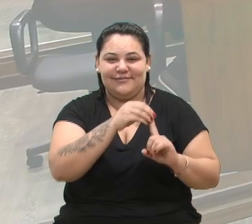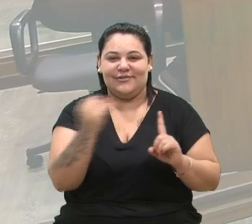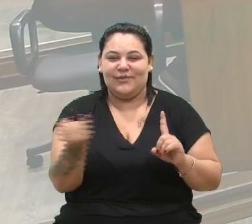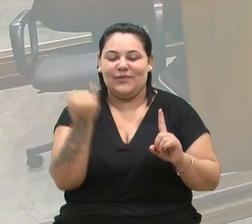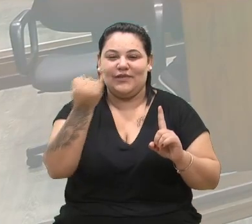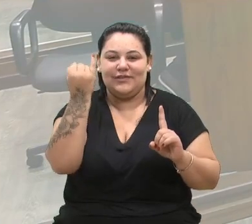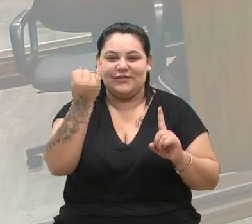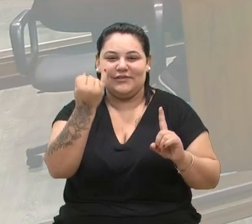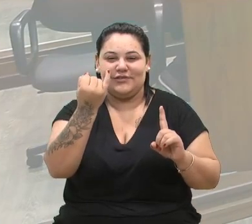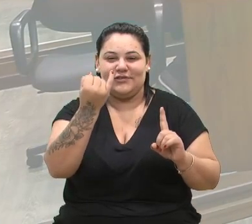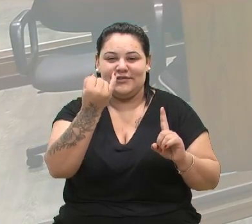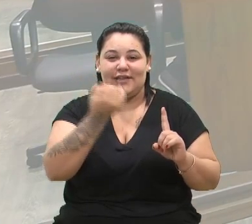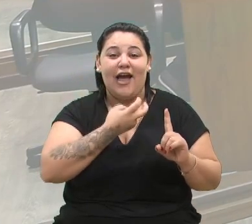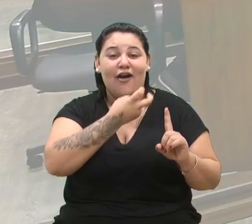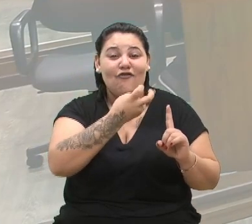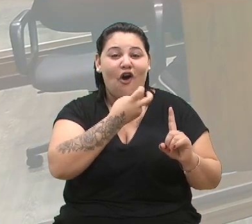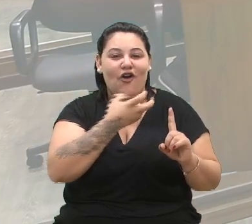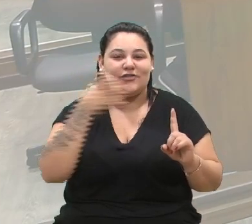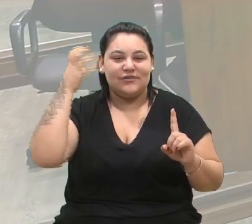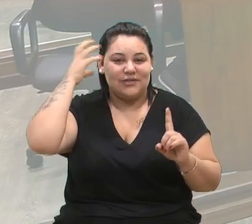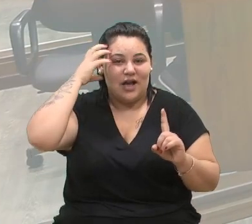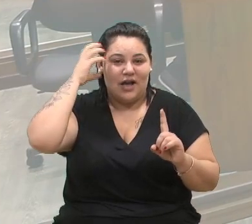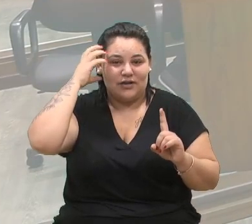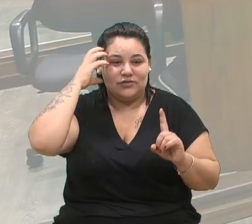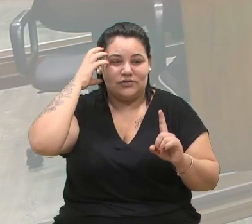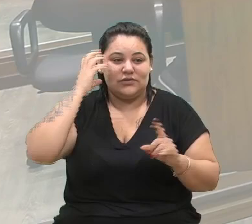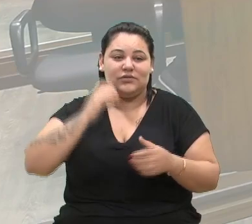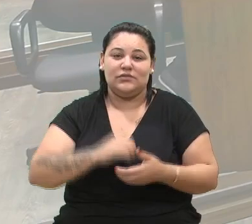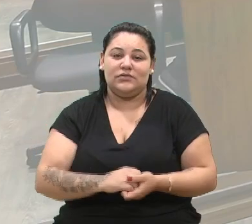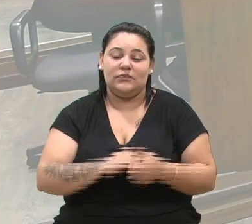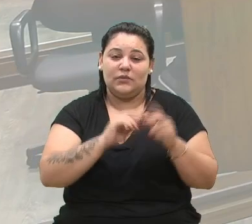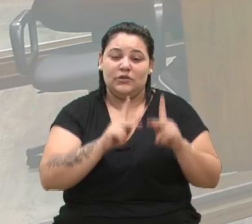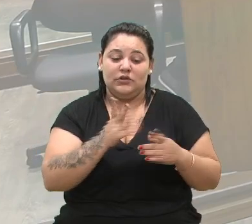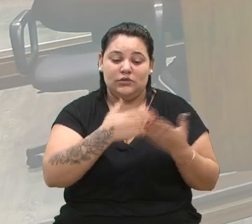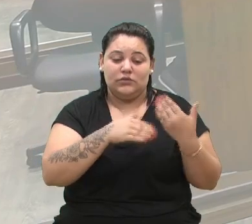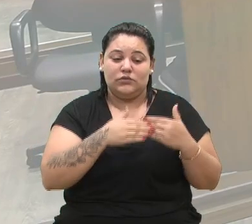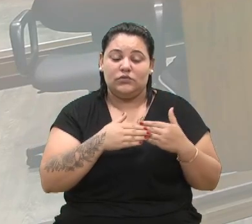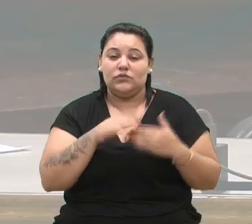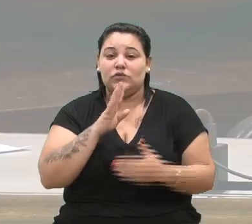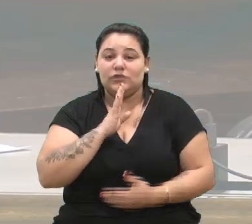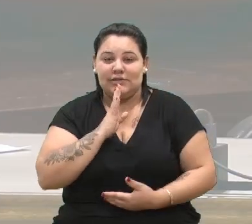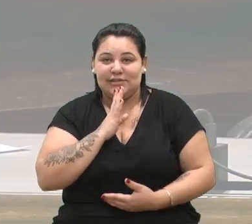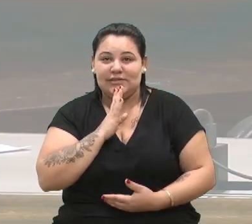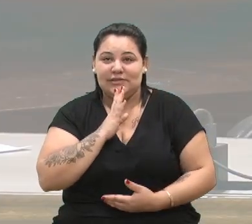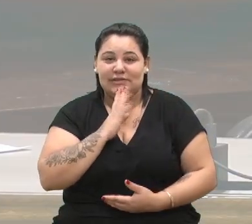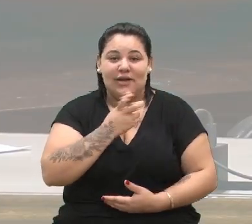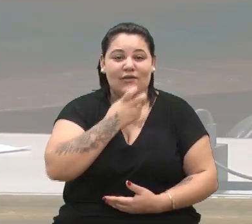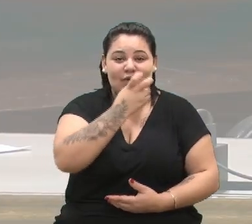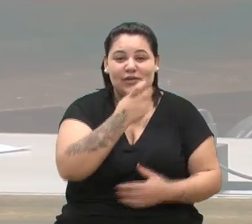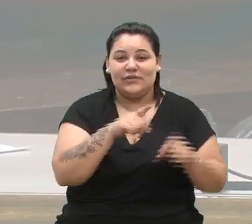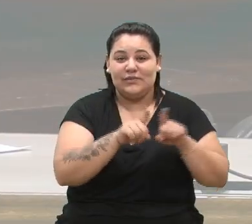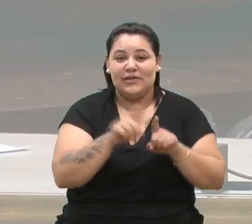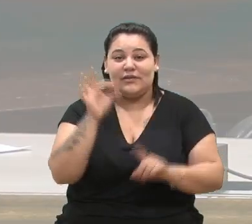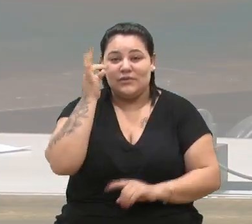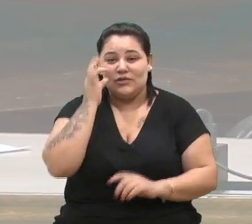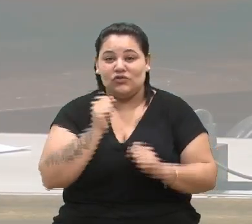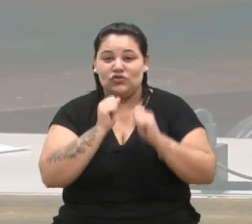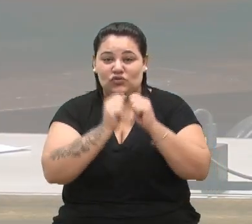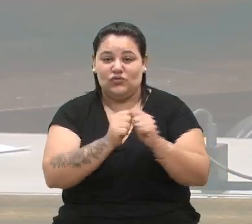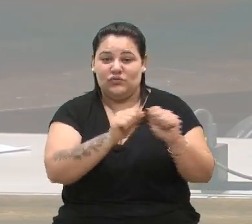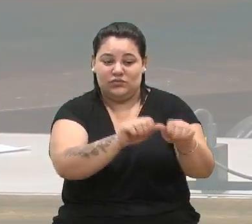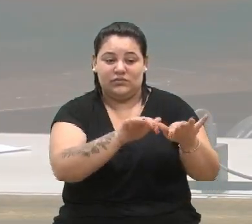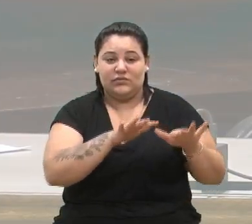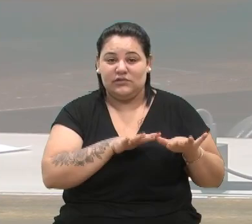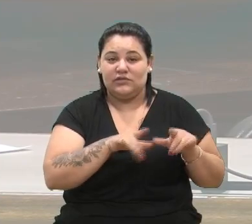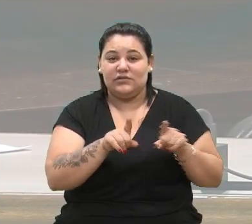dos rádios, né? Uma pessoa que todo mundo conhece pela voz, mas está aqui presente conosco aqui no plenário da Câmara. Seja